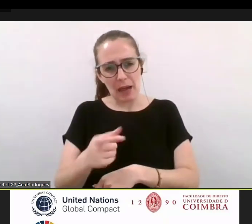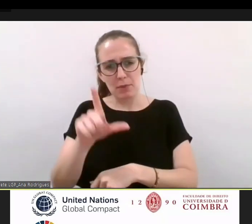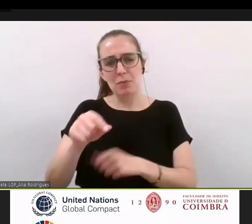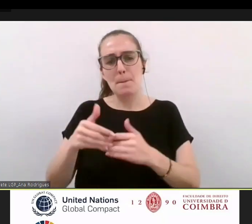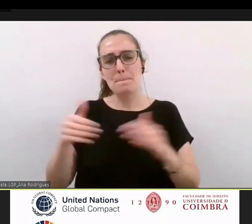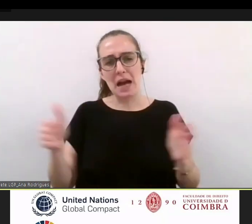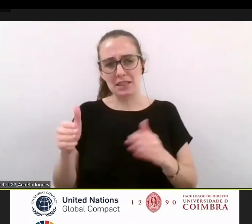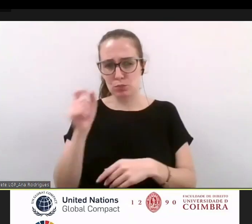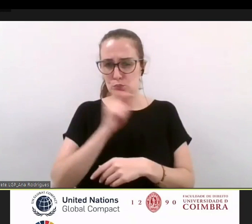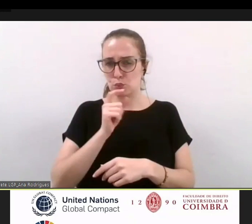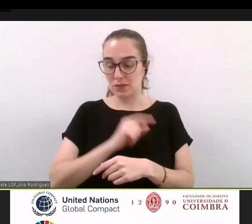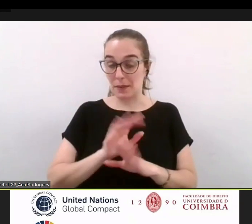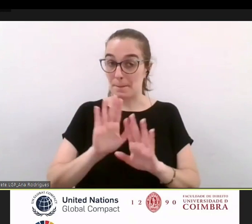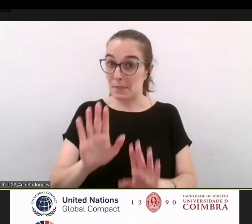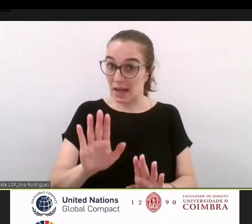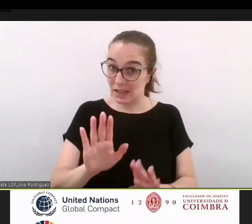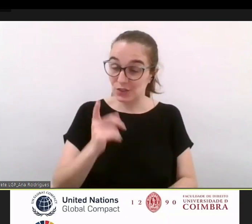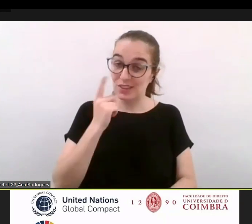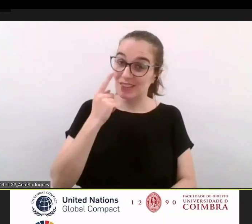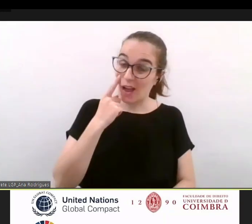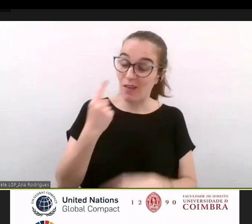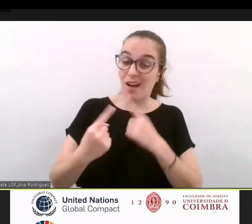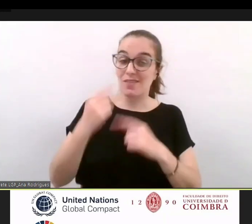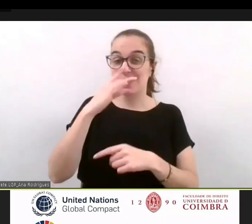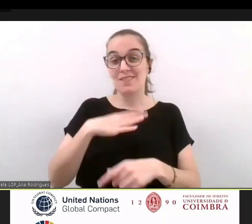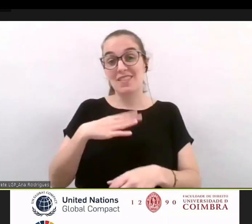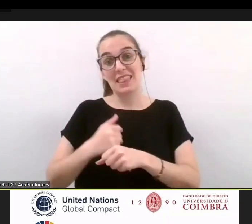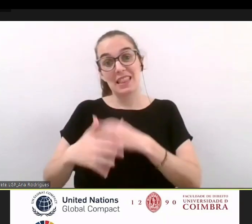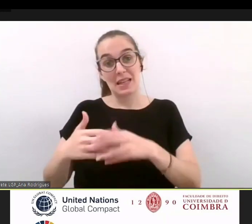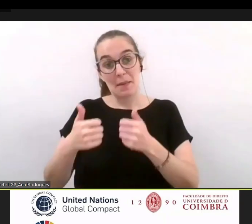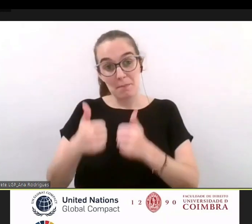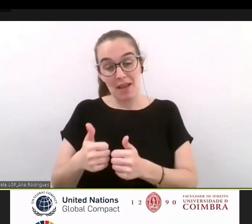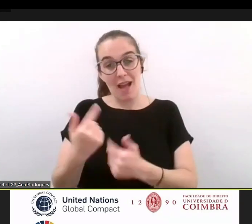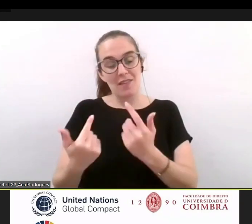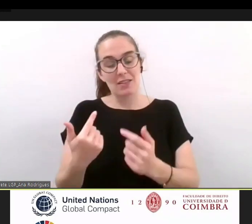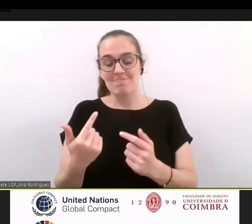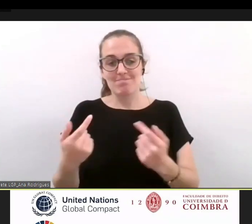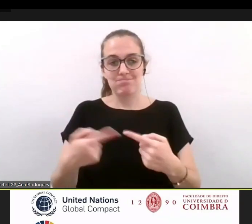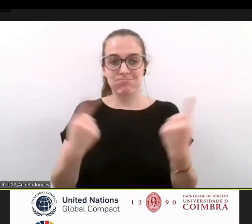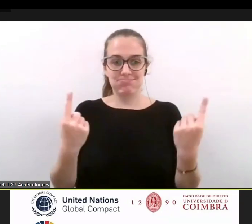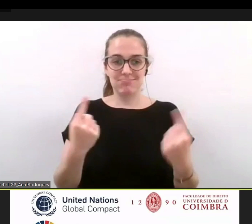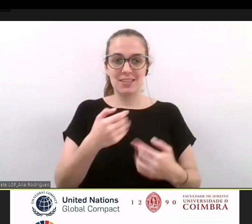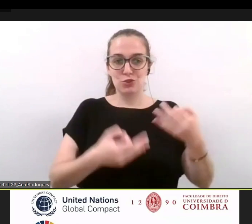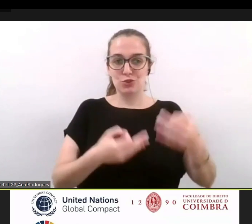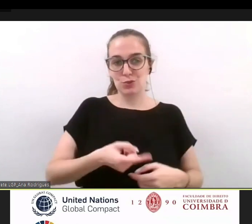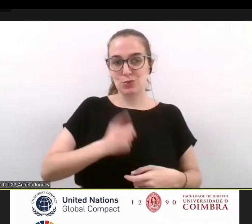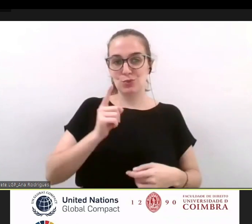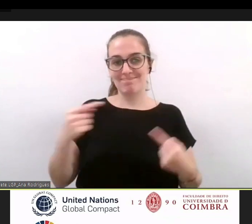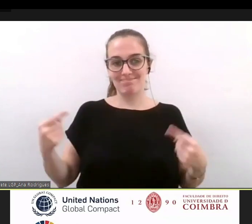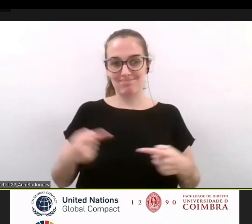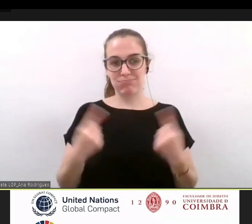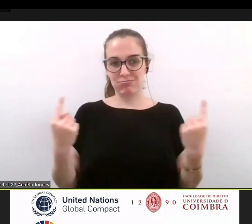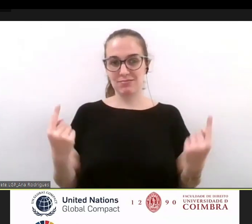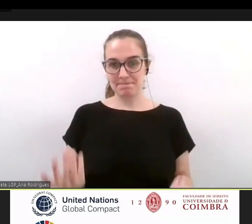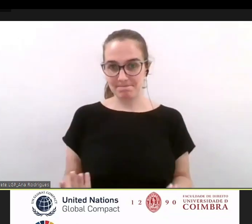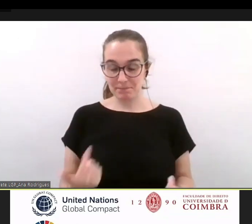possível. Porém, a eficácia, por vezes, pode gerar injustiças. Nós costumamos dizer, em bom